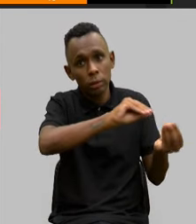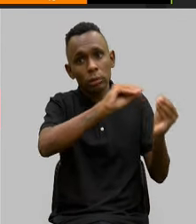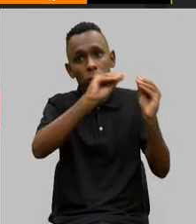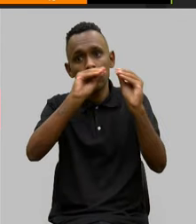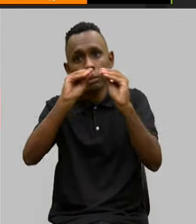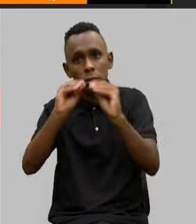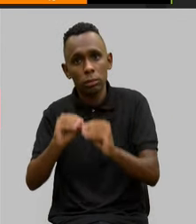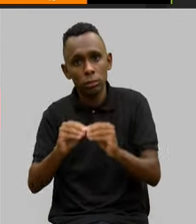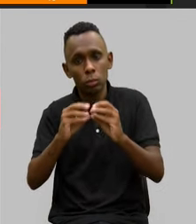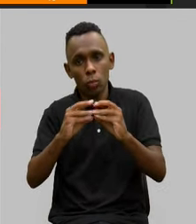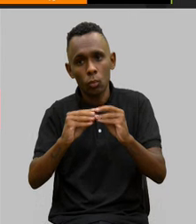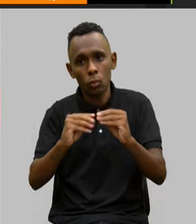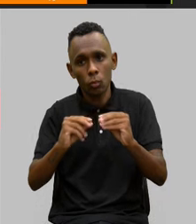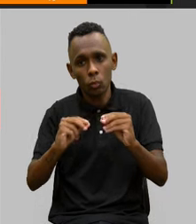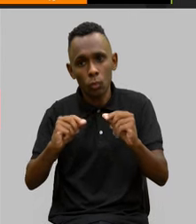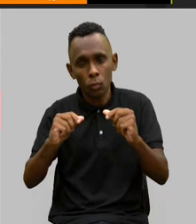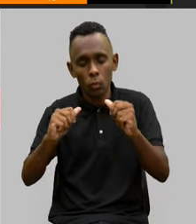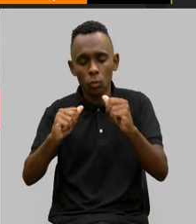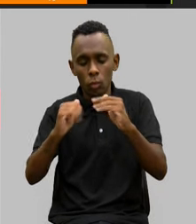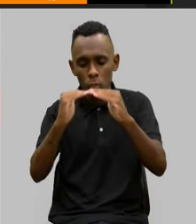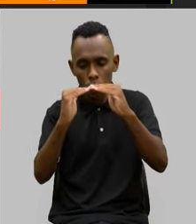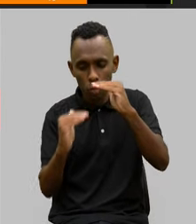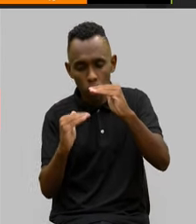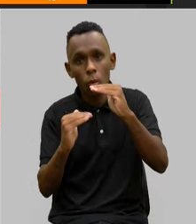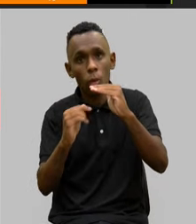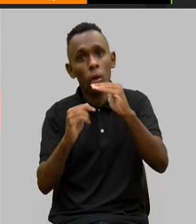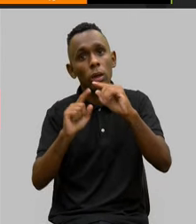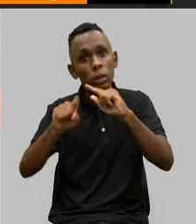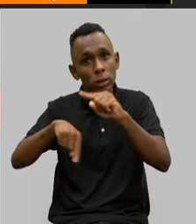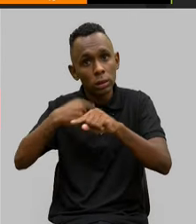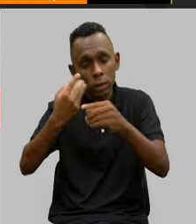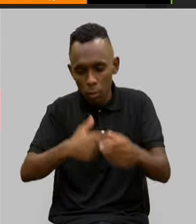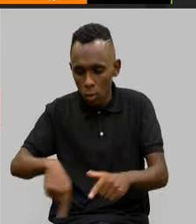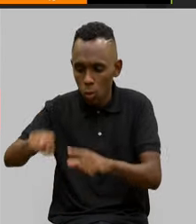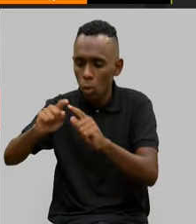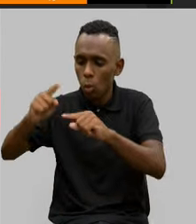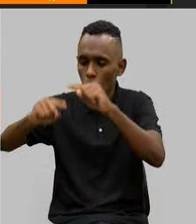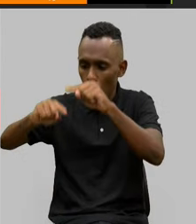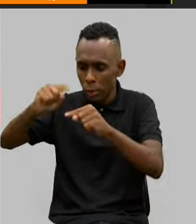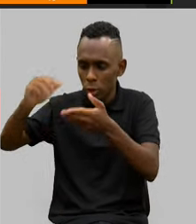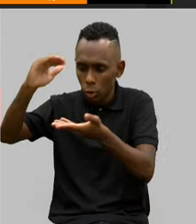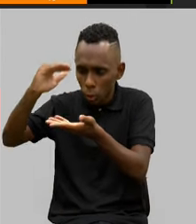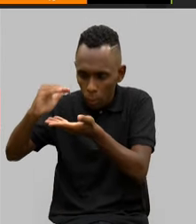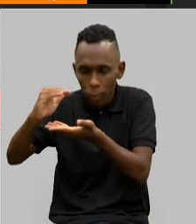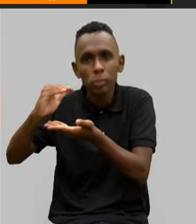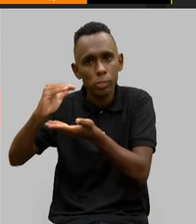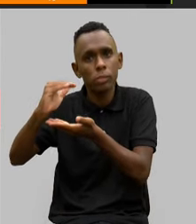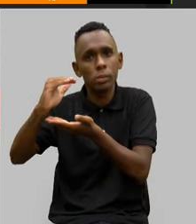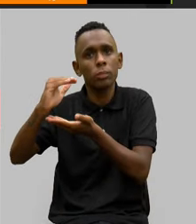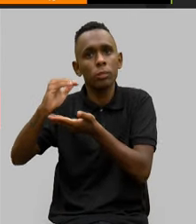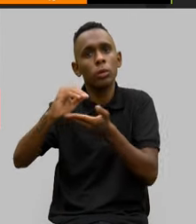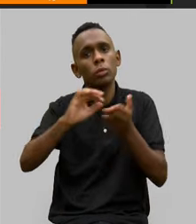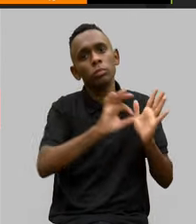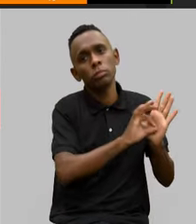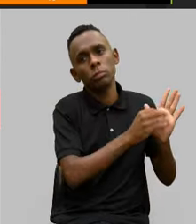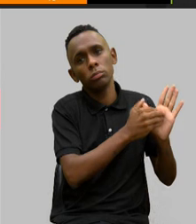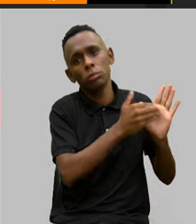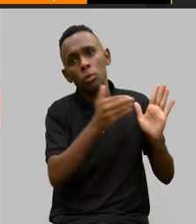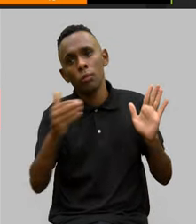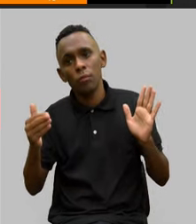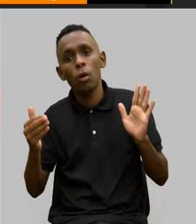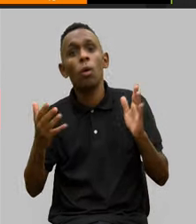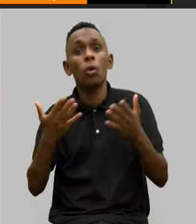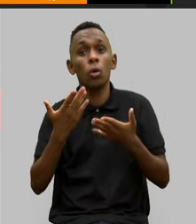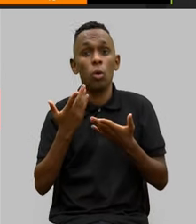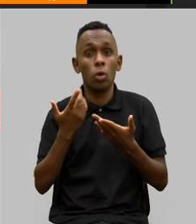centrifugação né filtra vai para um vai recipiente Zinho pequenininho e vai para um cromatógrafo tá e eu gosto muito também eu falei